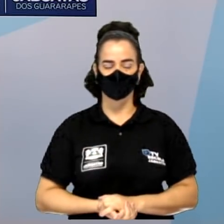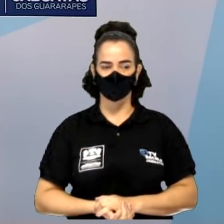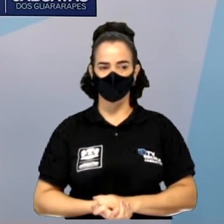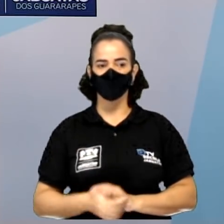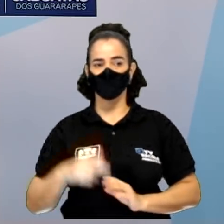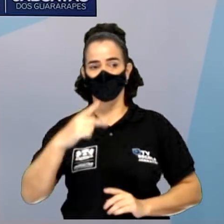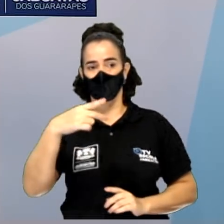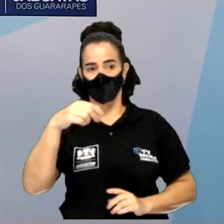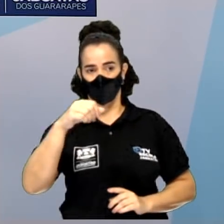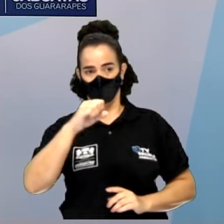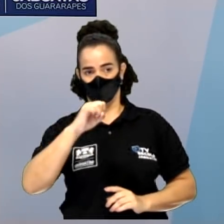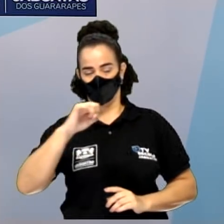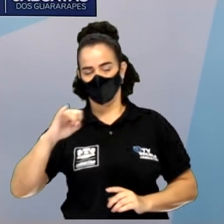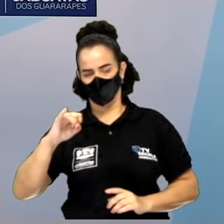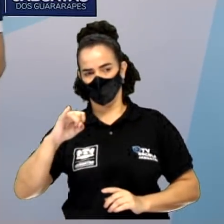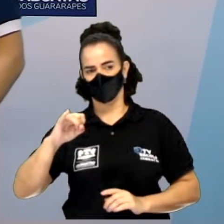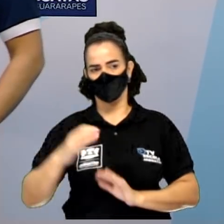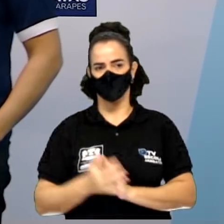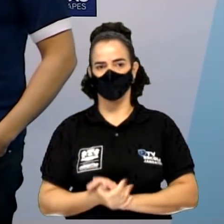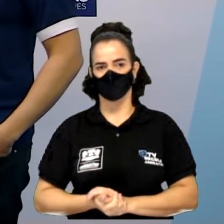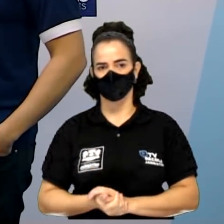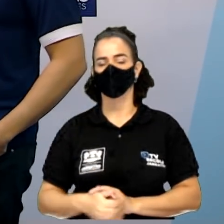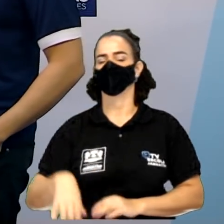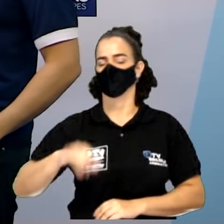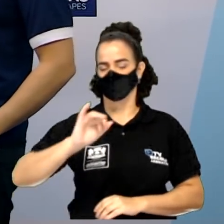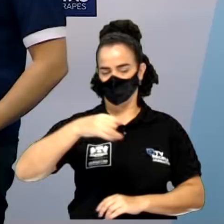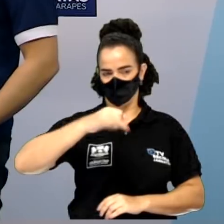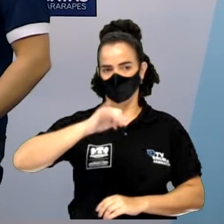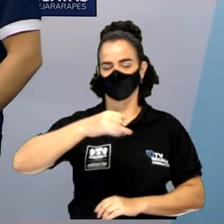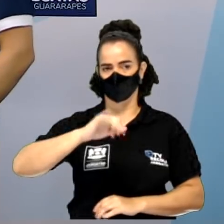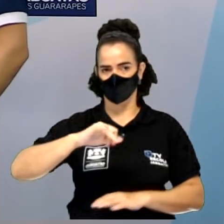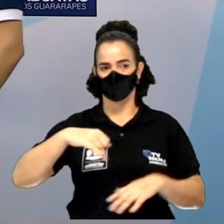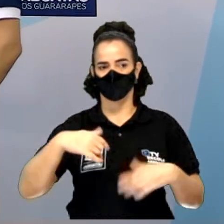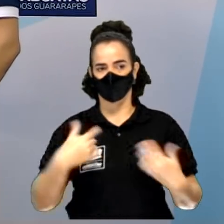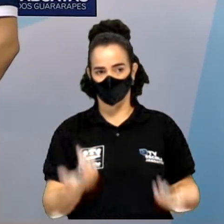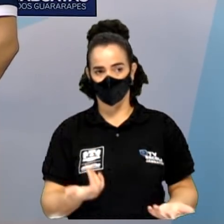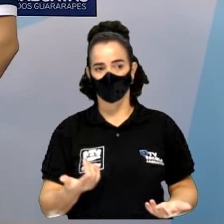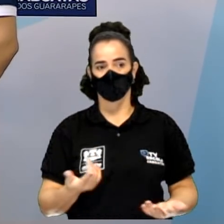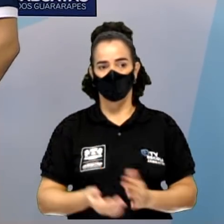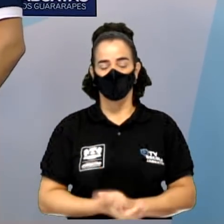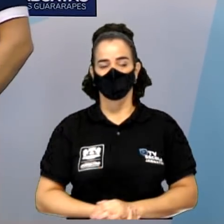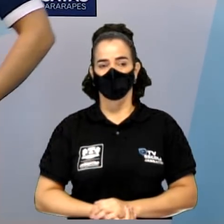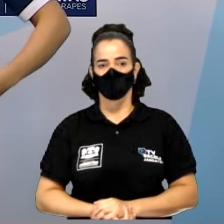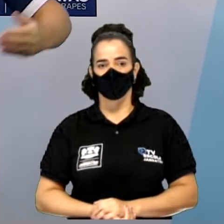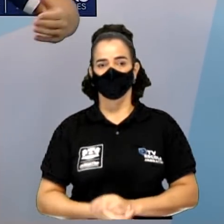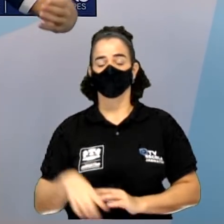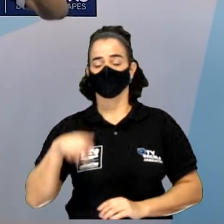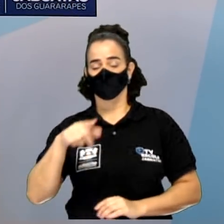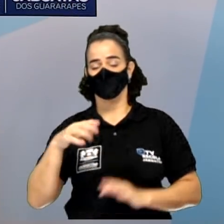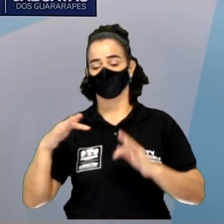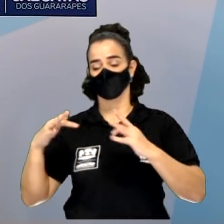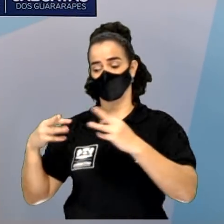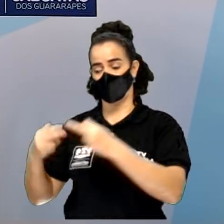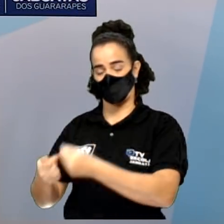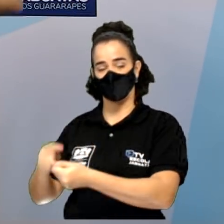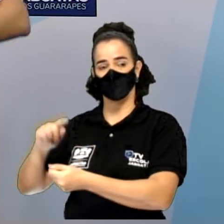né? Então seria assim, essa bela mulher não merecia o nome que tinha, pois. Esse pois no final, né, após o verbo, ele não